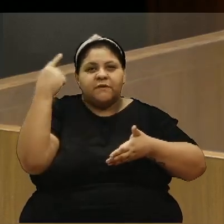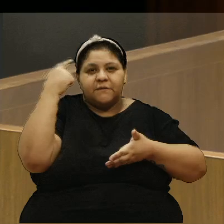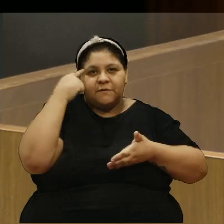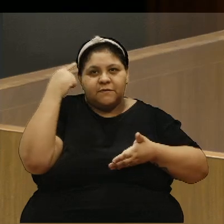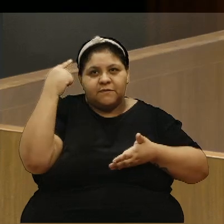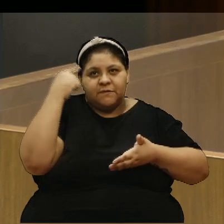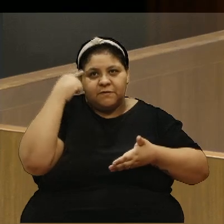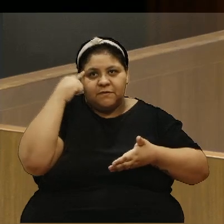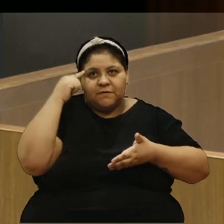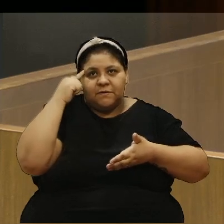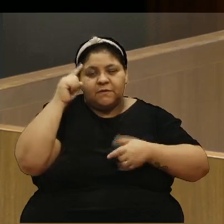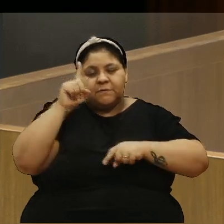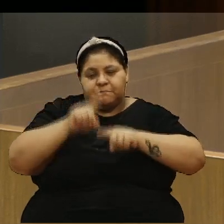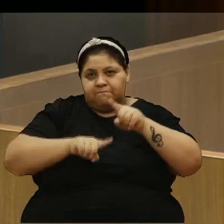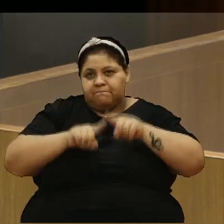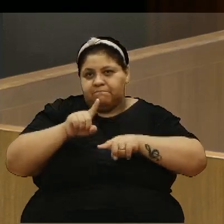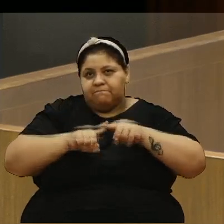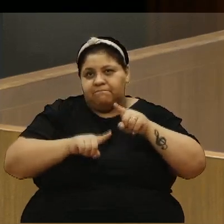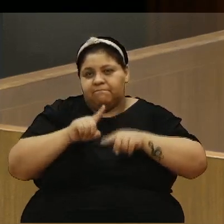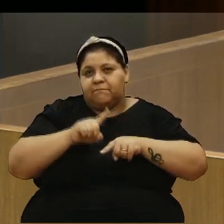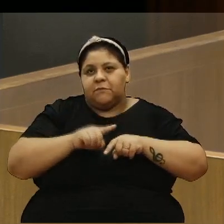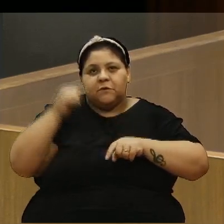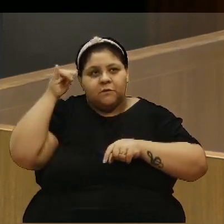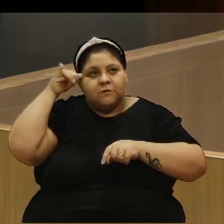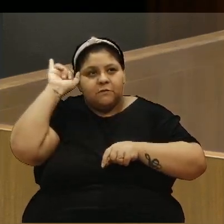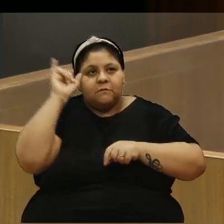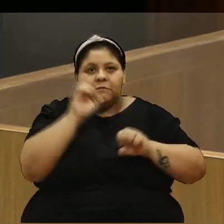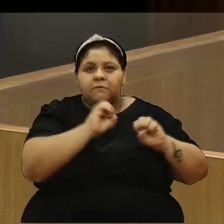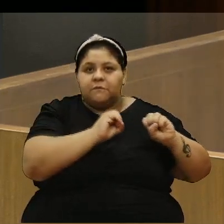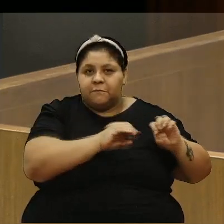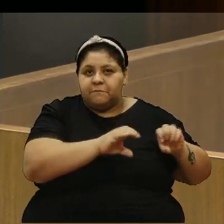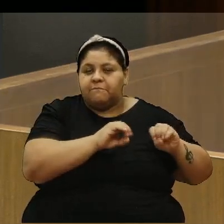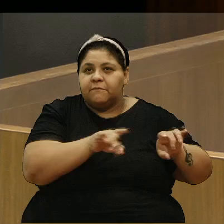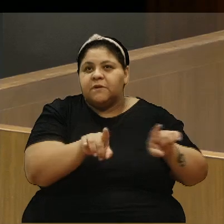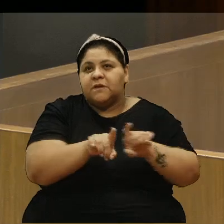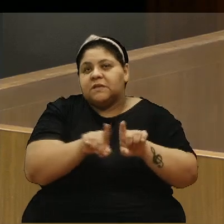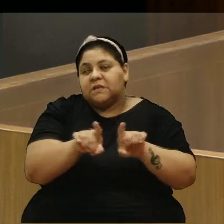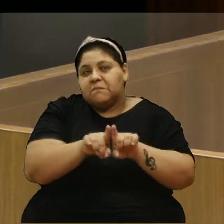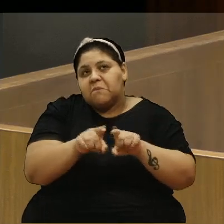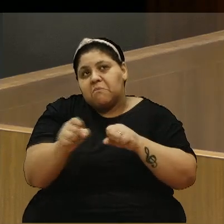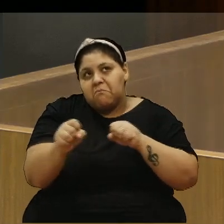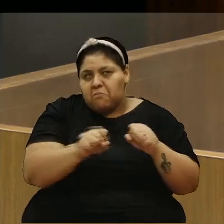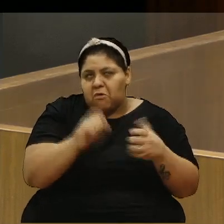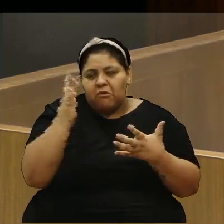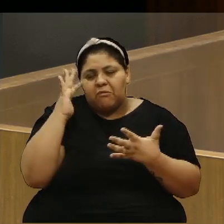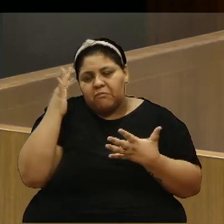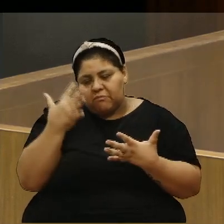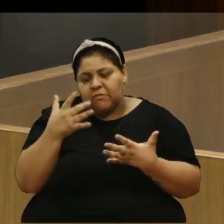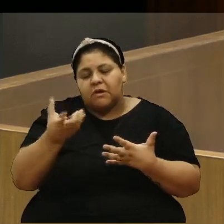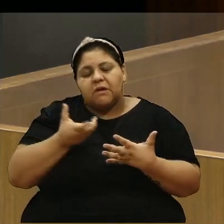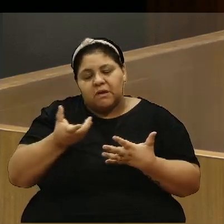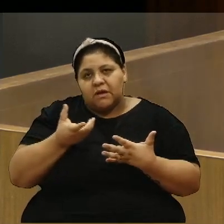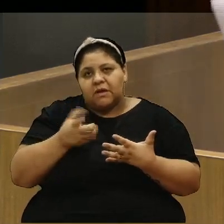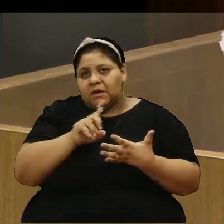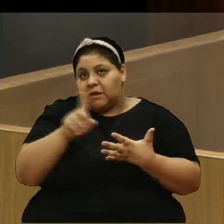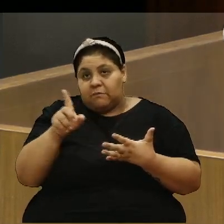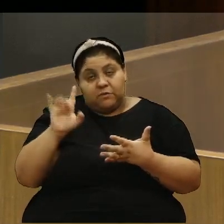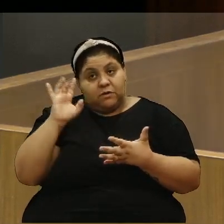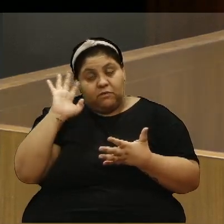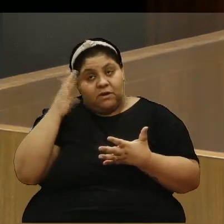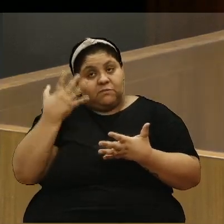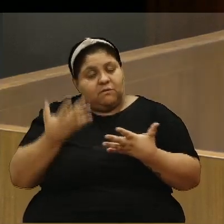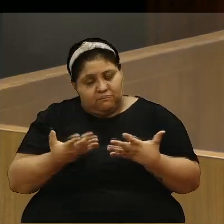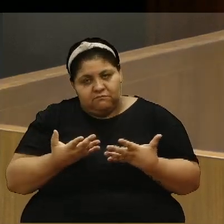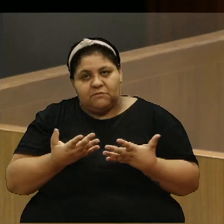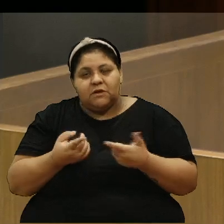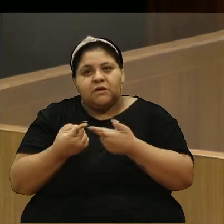essas atividades de prevenção, de educação, e, se for o caso, que nós pretendemos que não chegue a esse ponto,